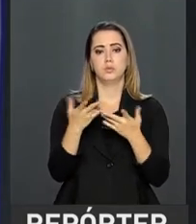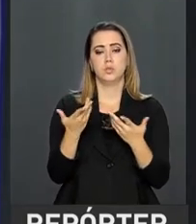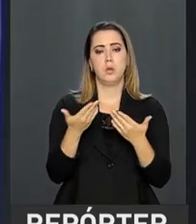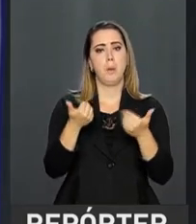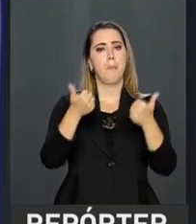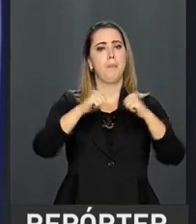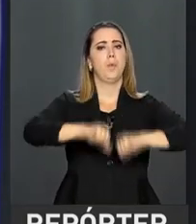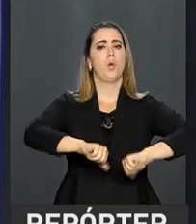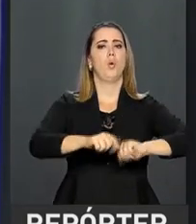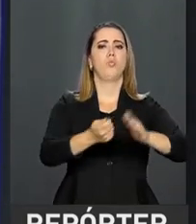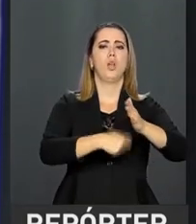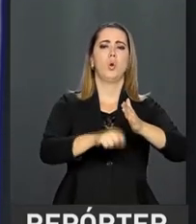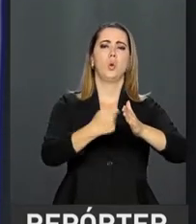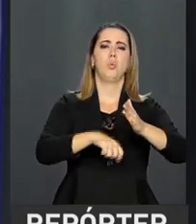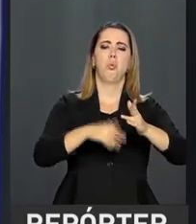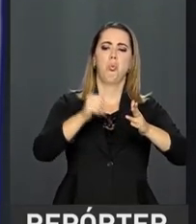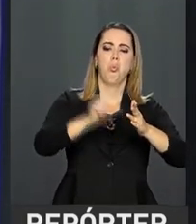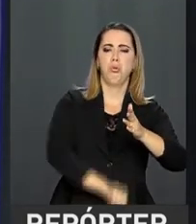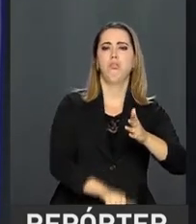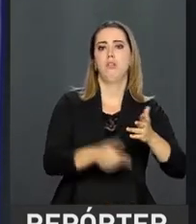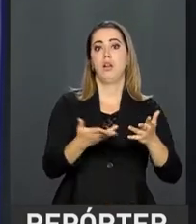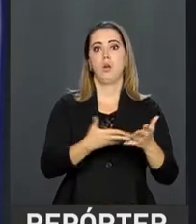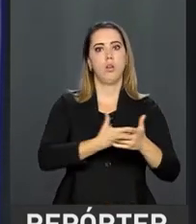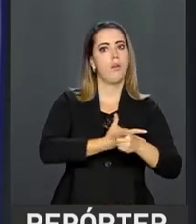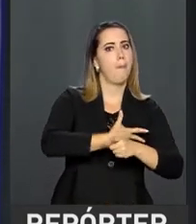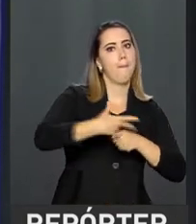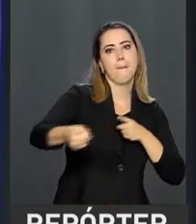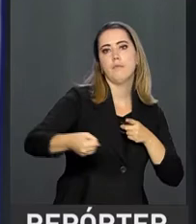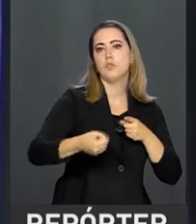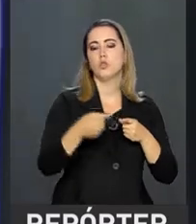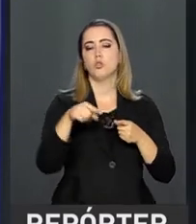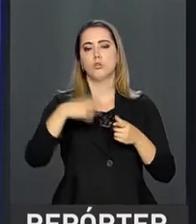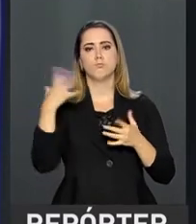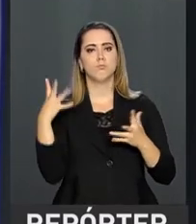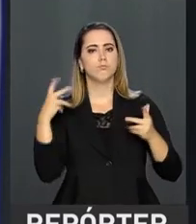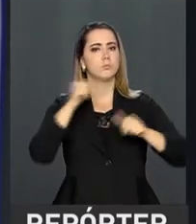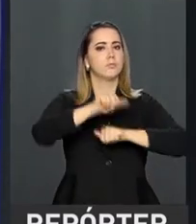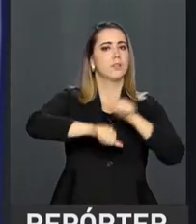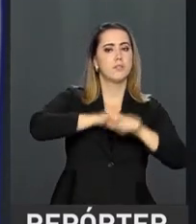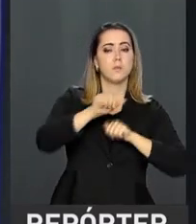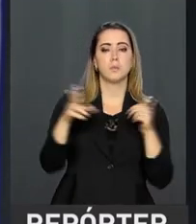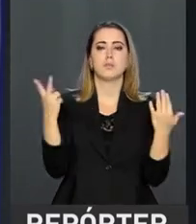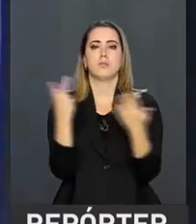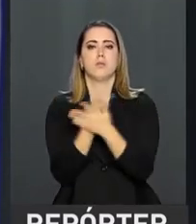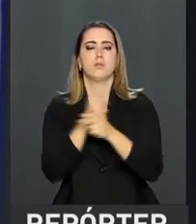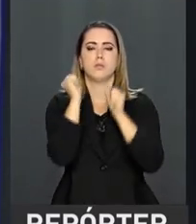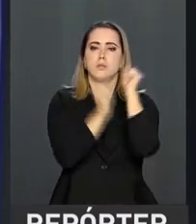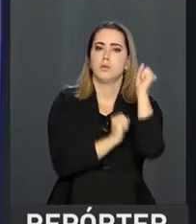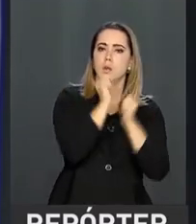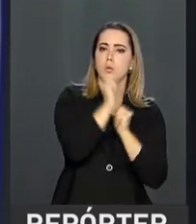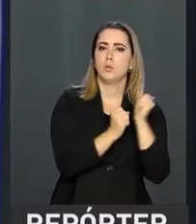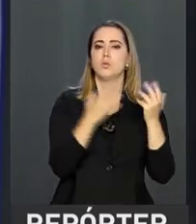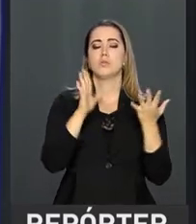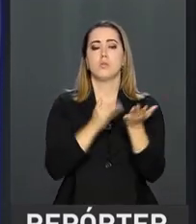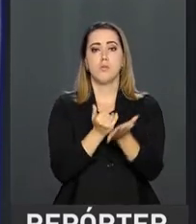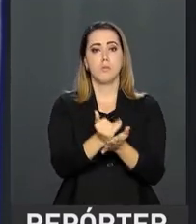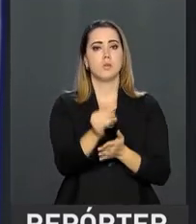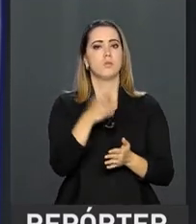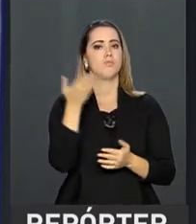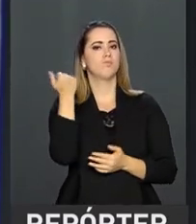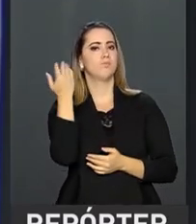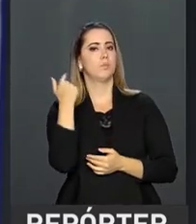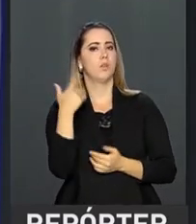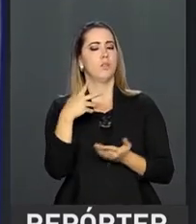em que nós vivemos no setor de petróleo e gás no brasil promove retomada já vista a maior transformação já vista na indústria desde quem